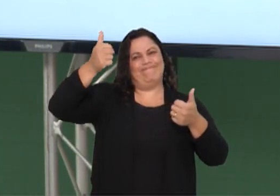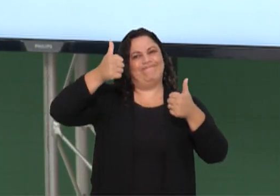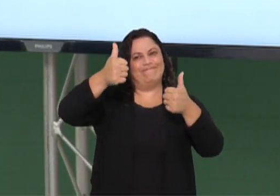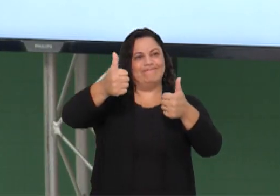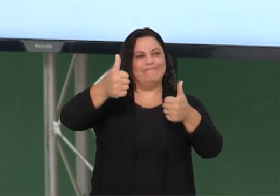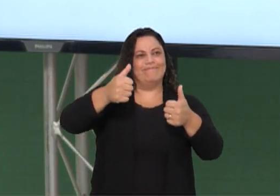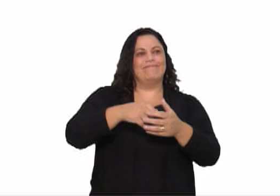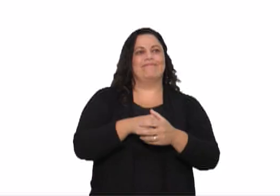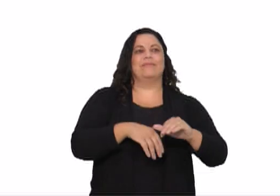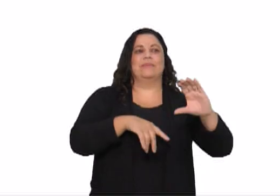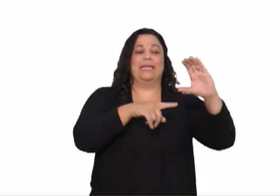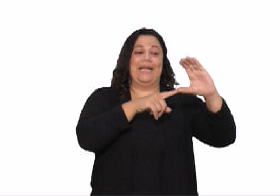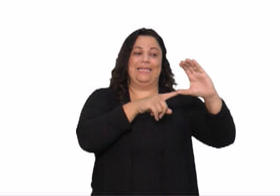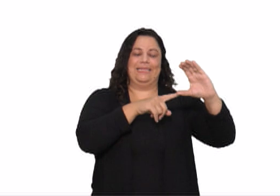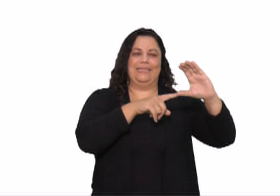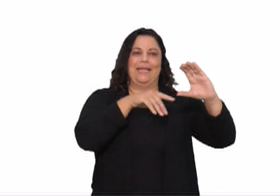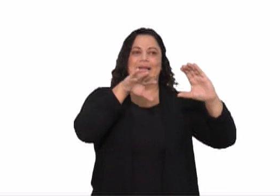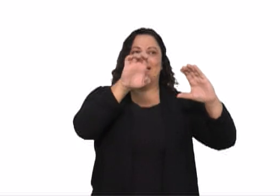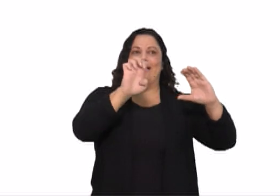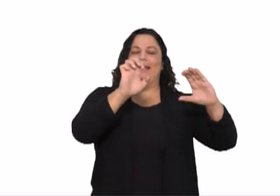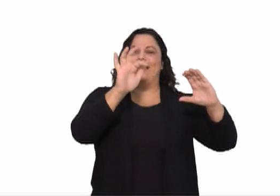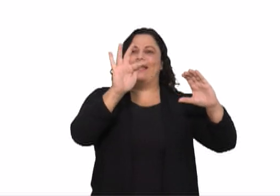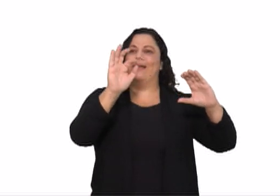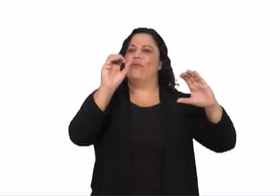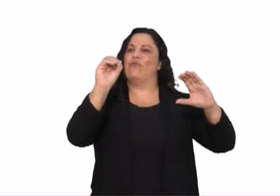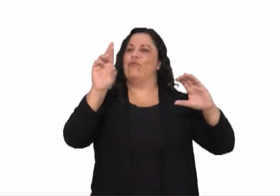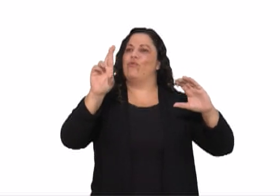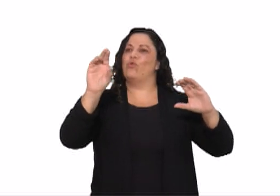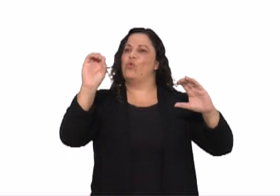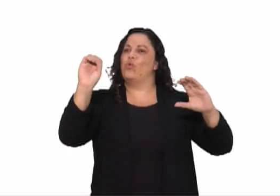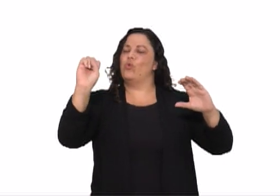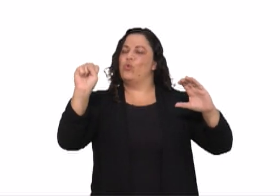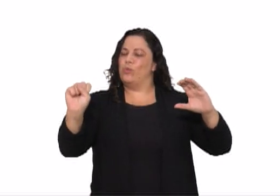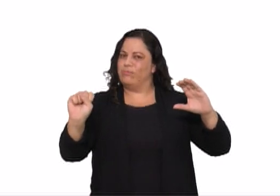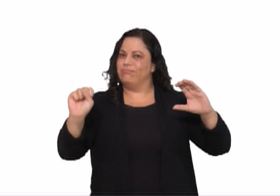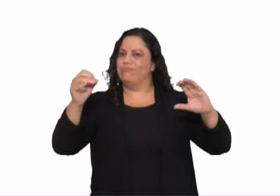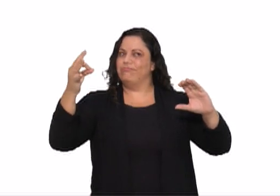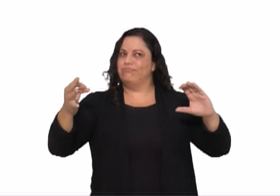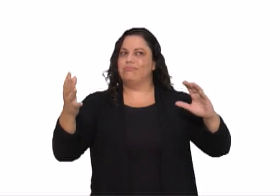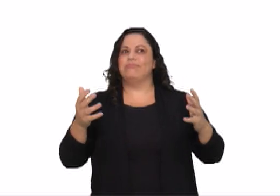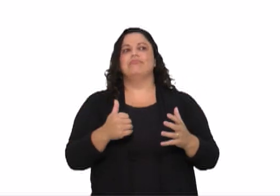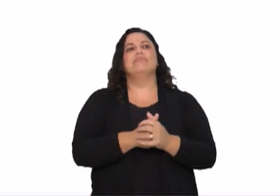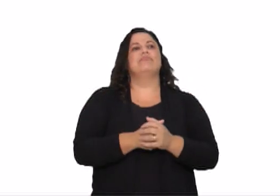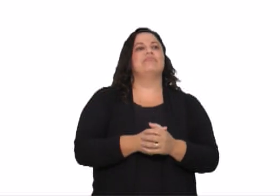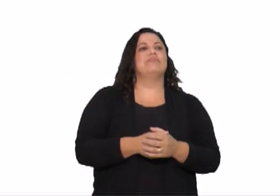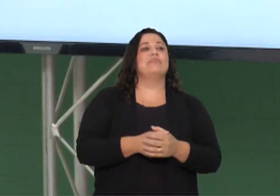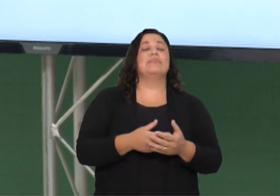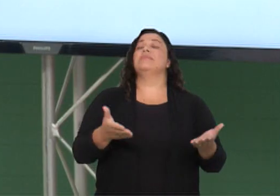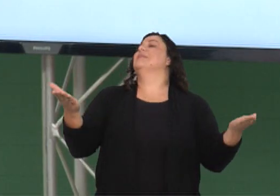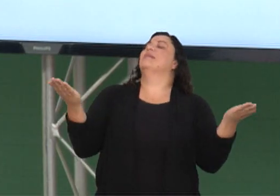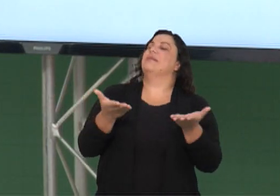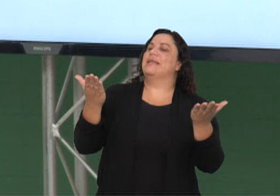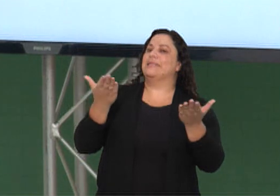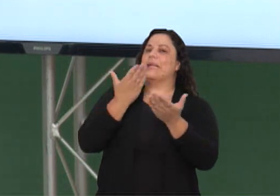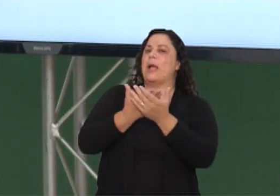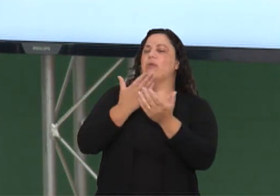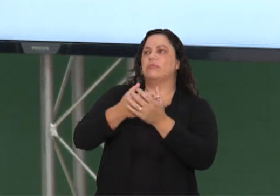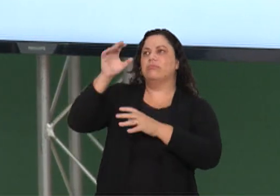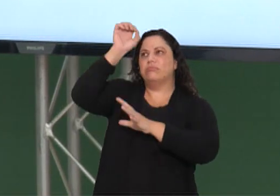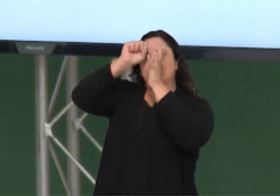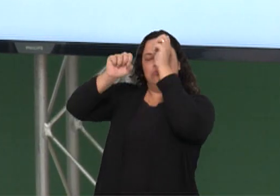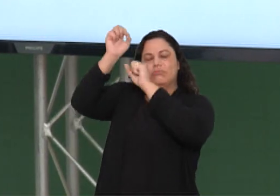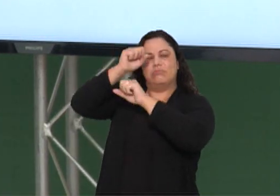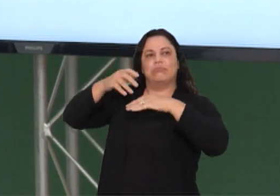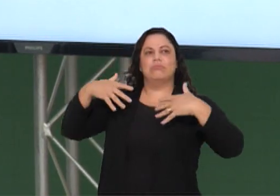aí. Acertou, letra C, éforos, quem jogou aí na casa de vocês. Poxa vida, nessa aula vocês aprenderam comigo.